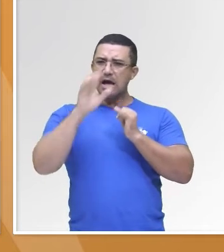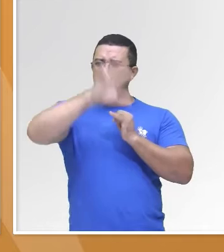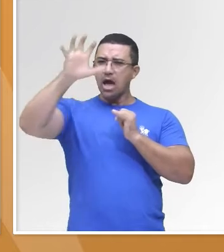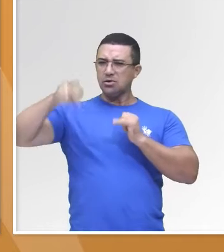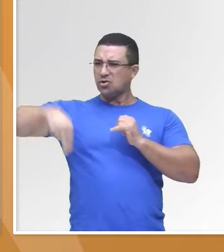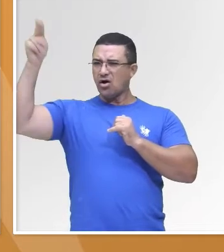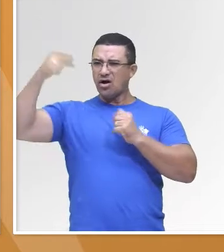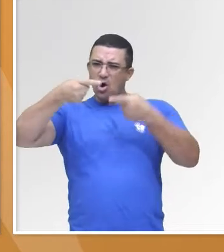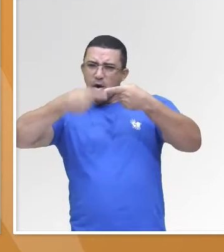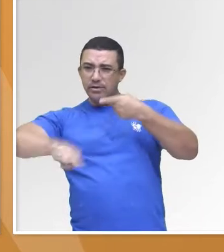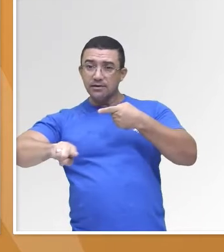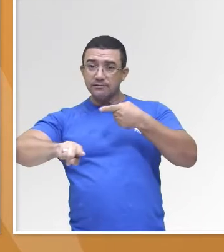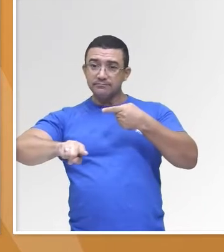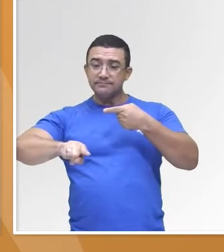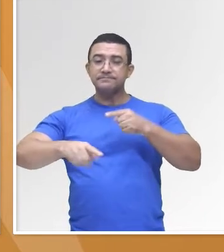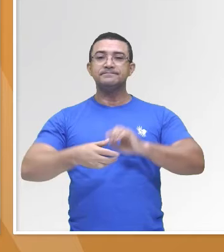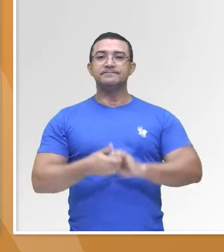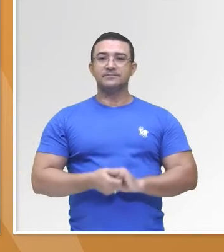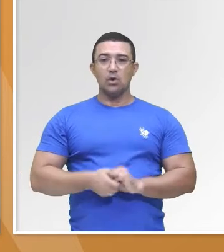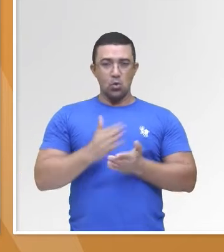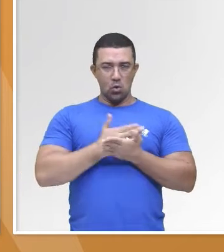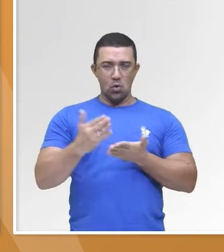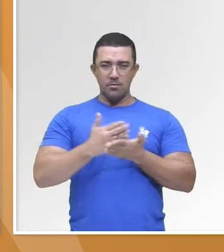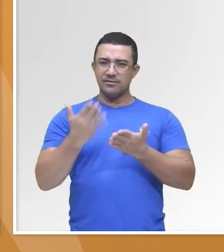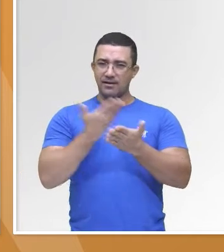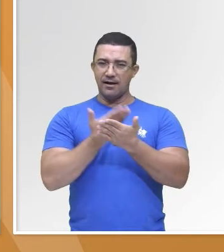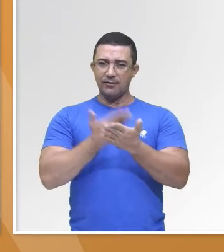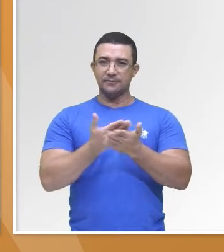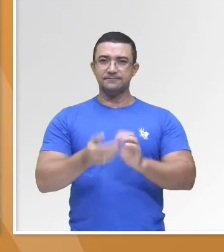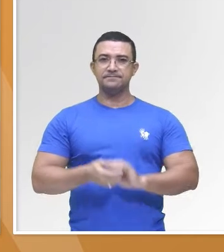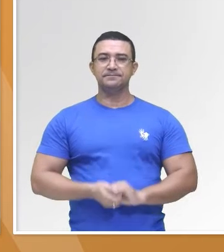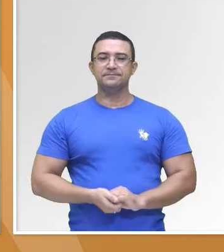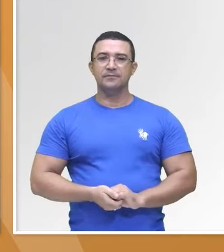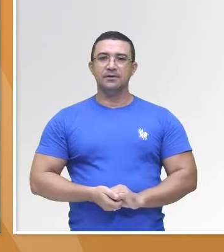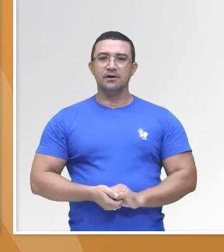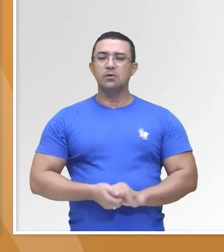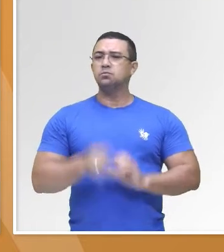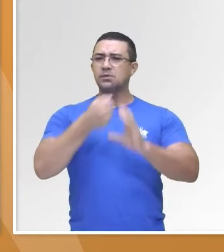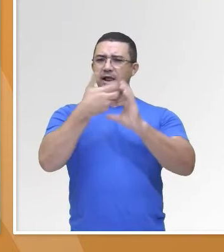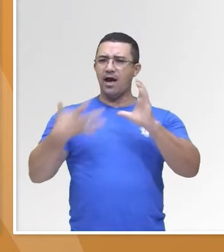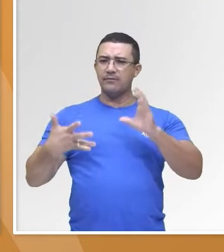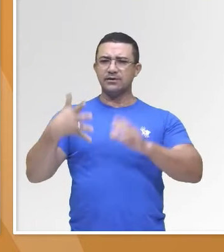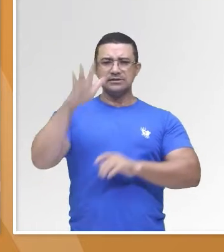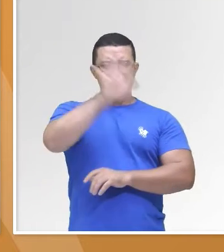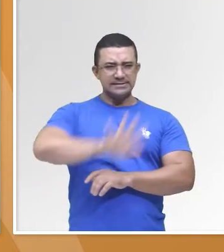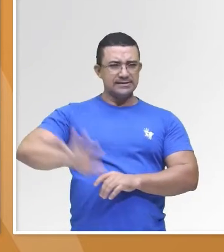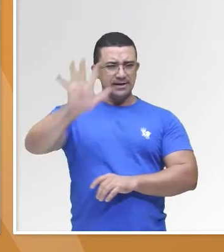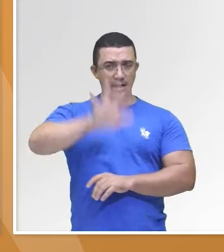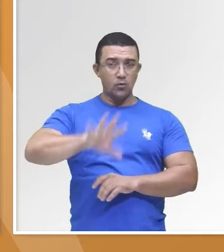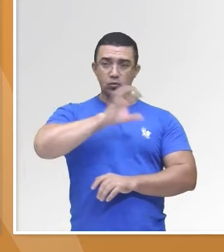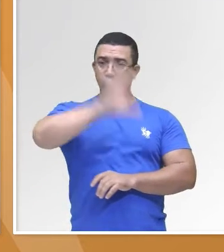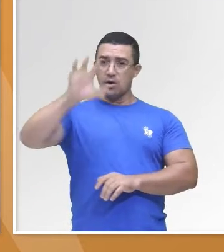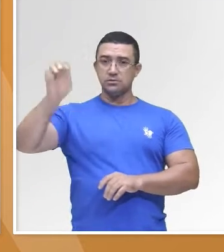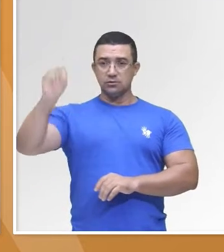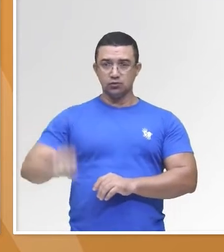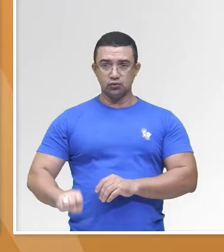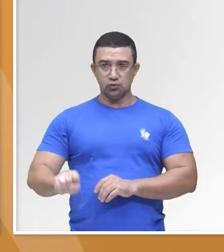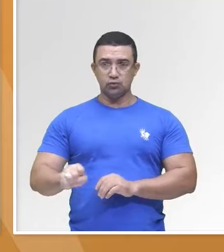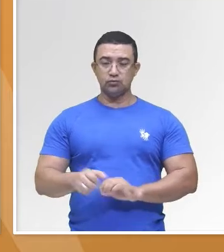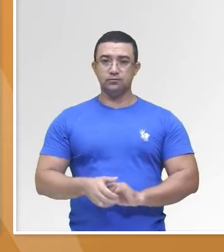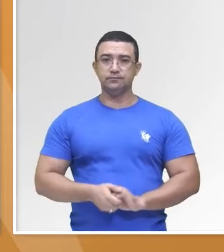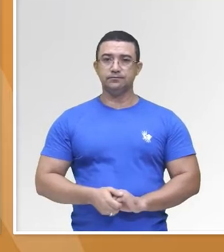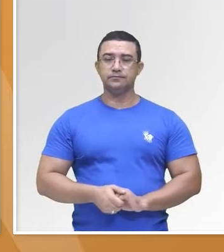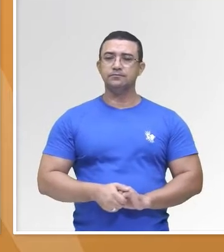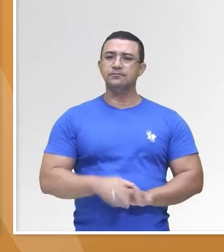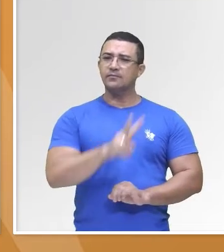nada a ver? Então vamos começar aí a nossa aula. Sobre os aspectos gerais da região sul, tá? A gente